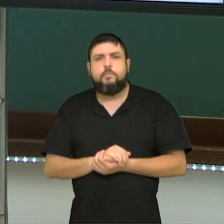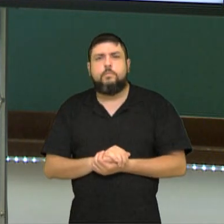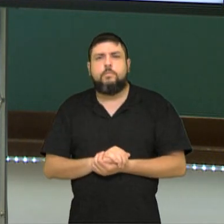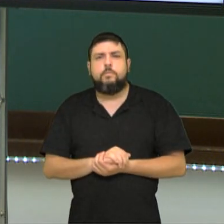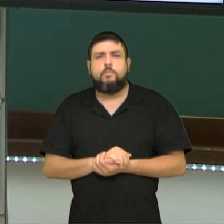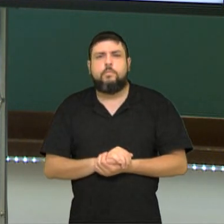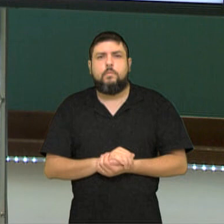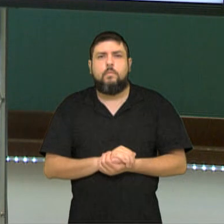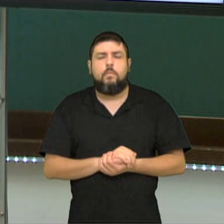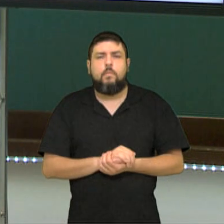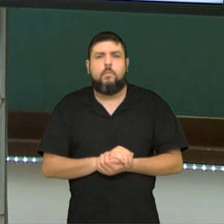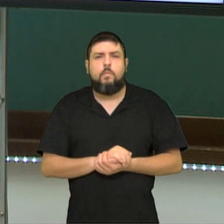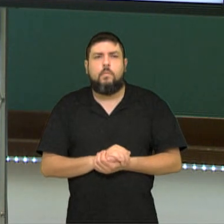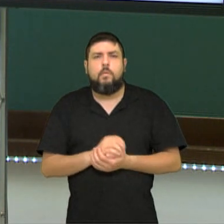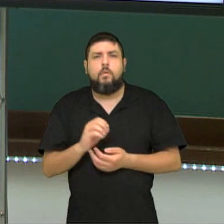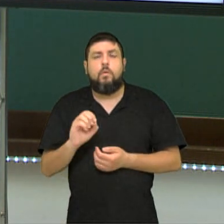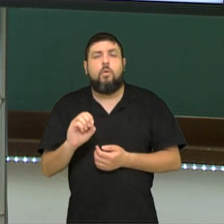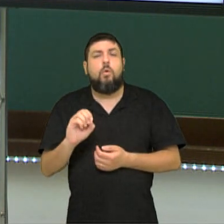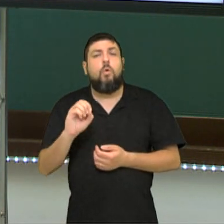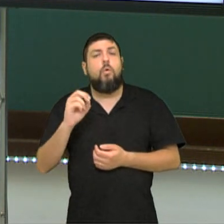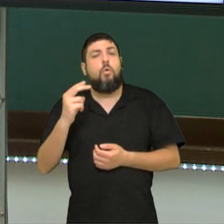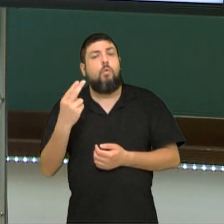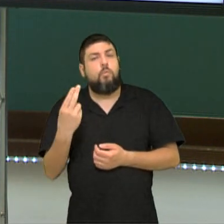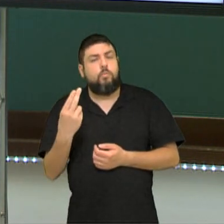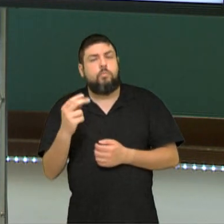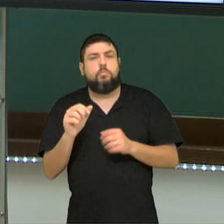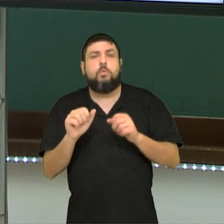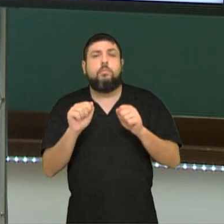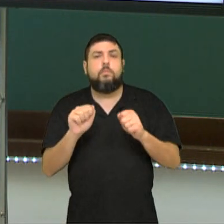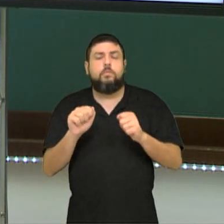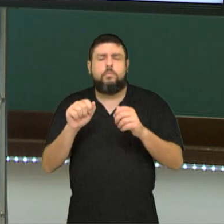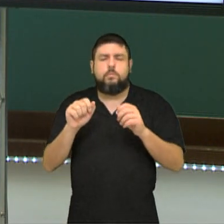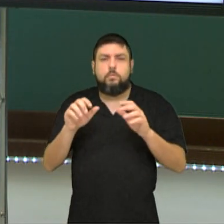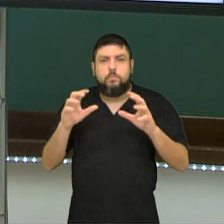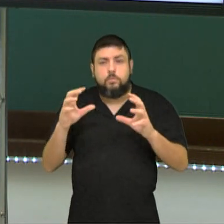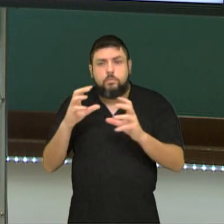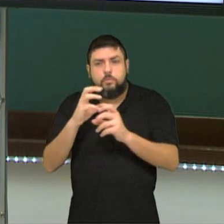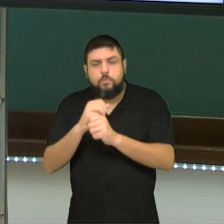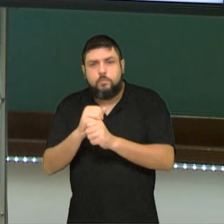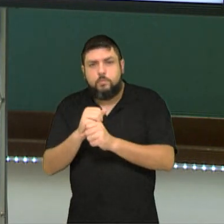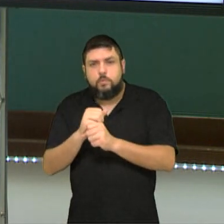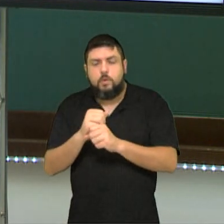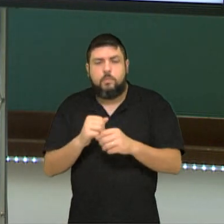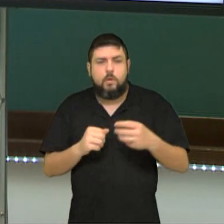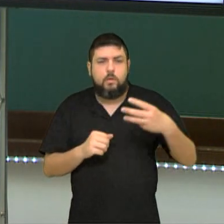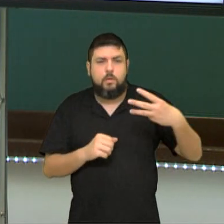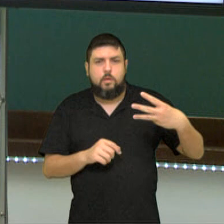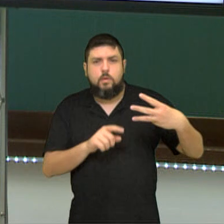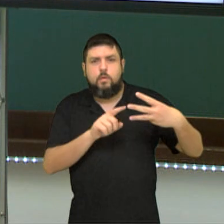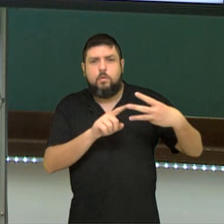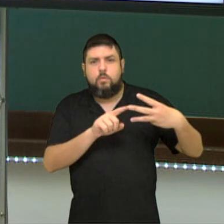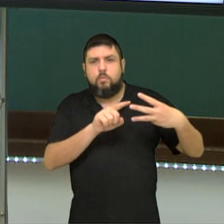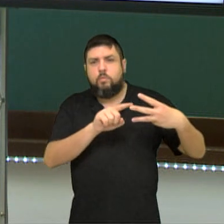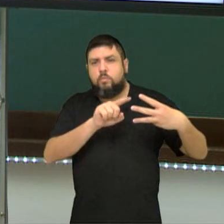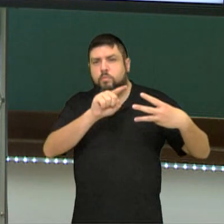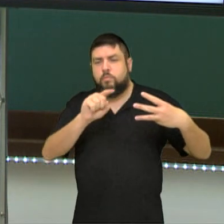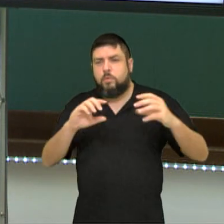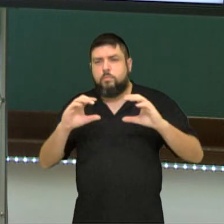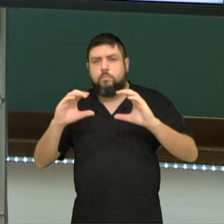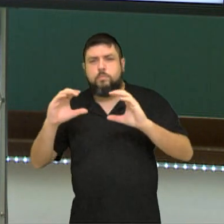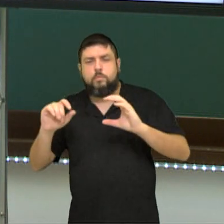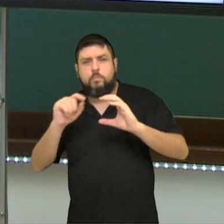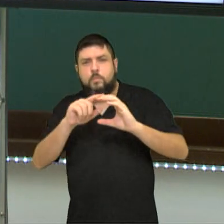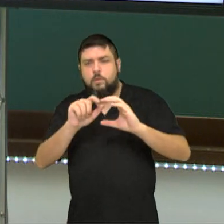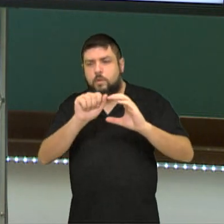eu posso agrupar esse 3, como ele está multiplicando o A, o B e o C, eu consigo colocá-lo aqui na forma de uma